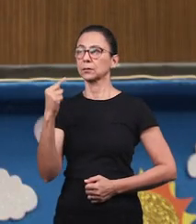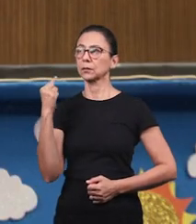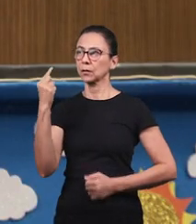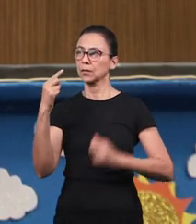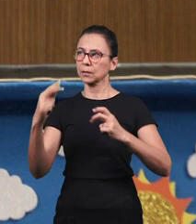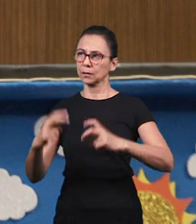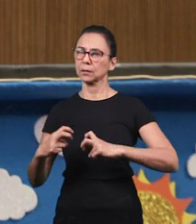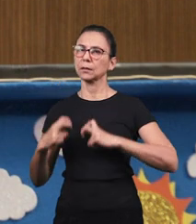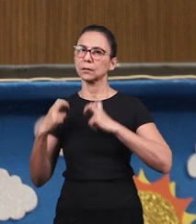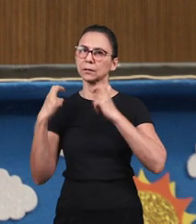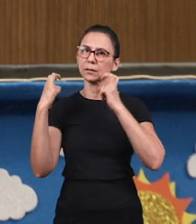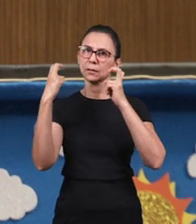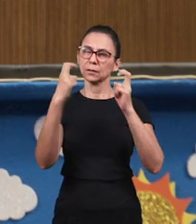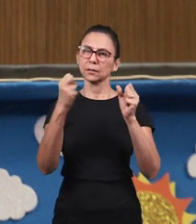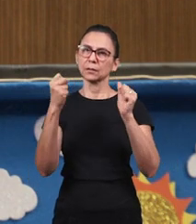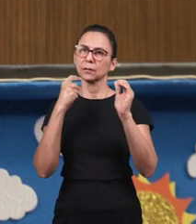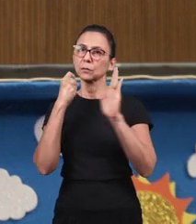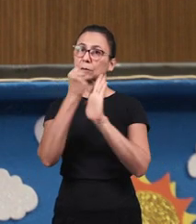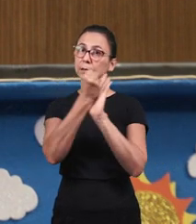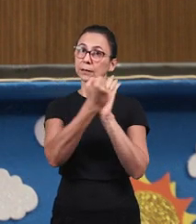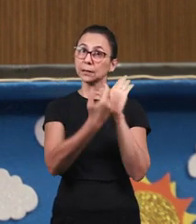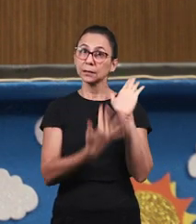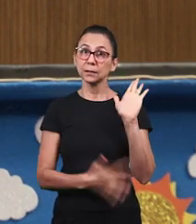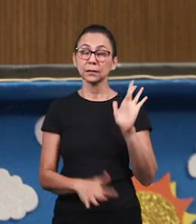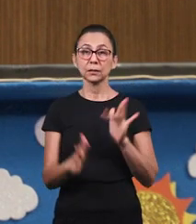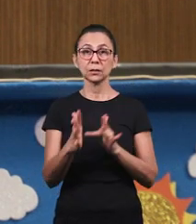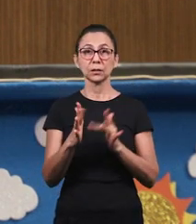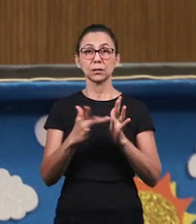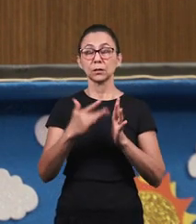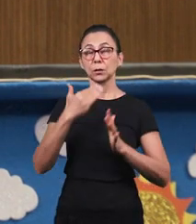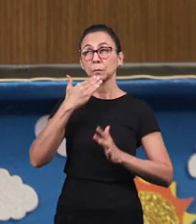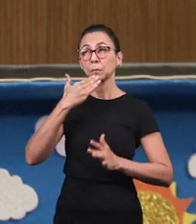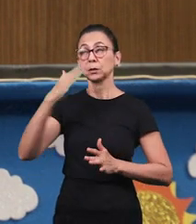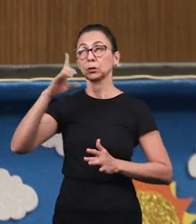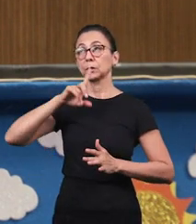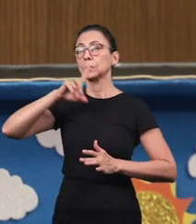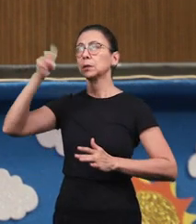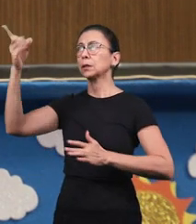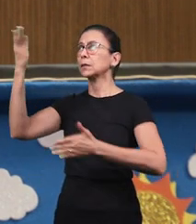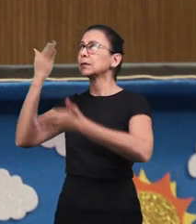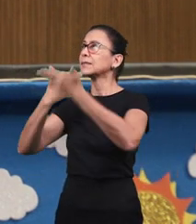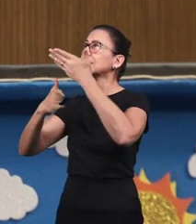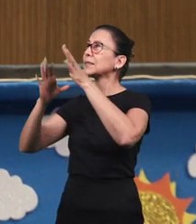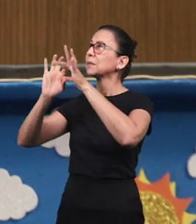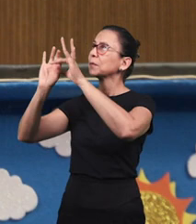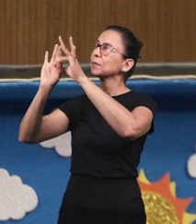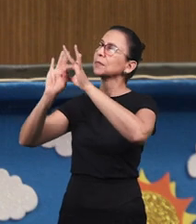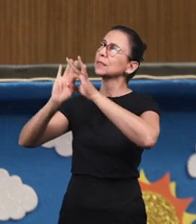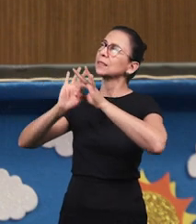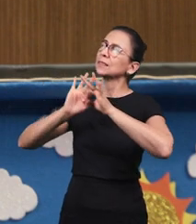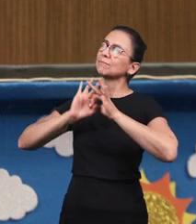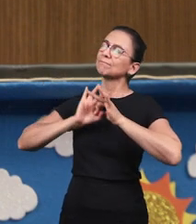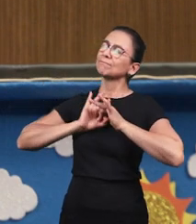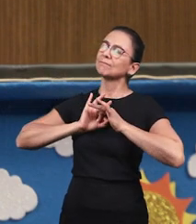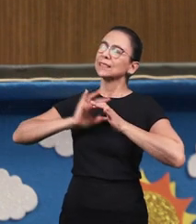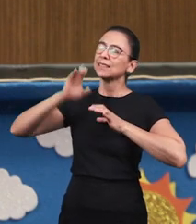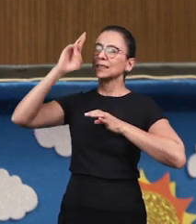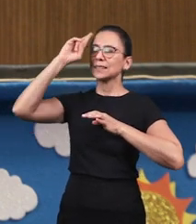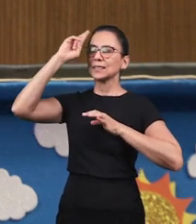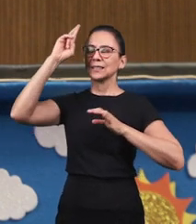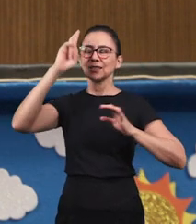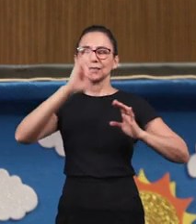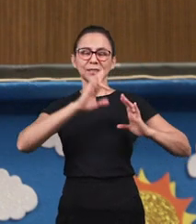Senhor, nós clamamos pelo poder do sangue de Jesus. Pedimos, ó Deus, a comunhão contigo, que o